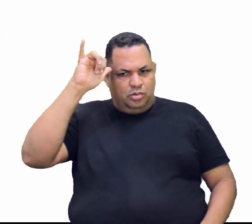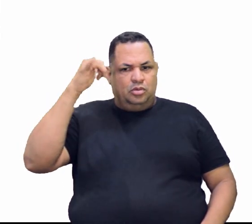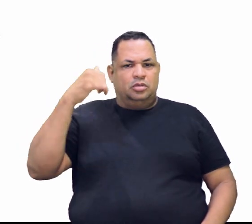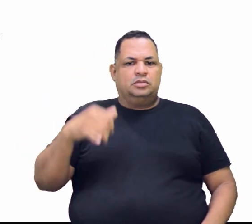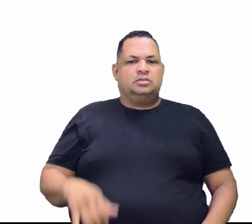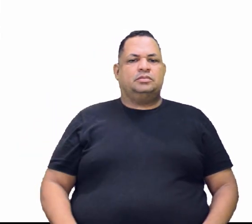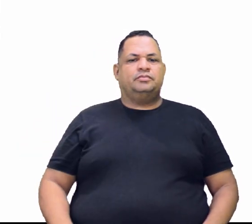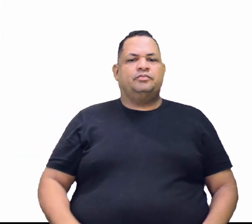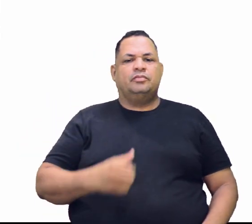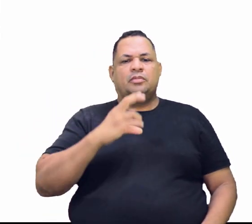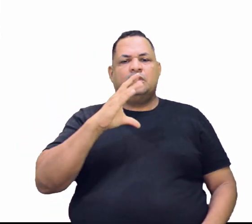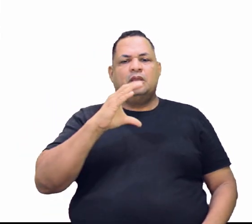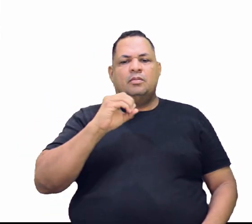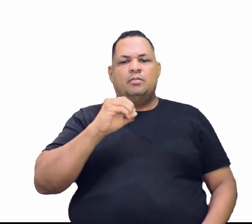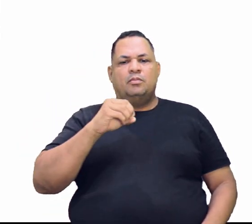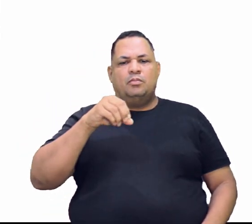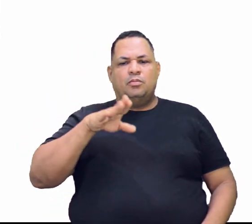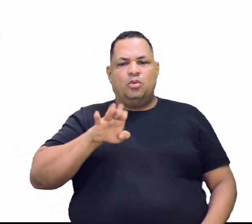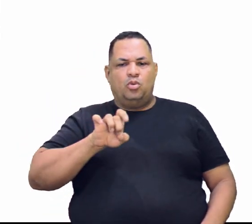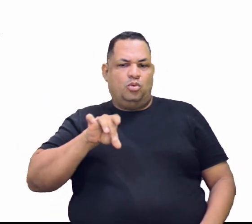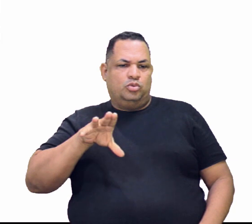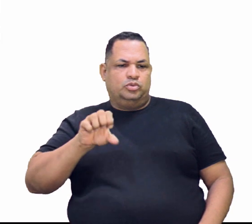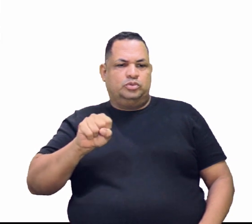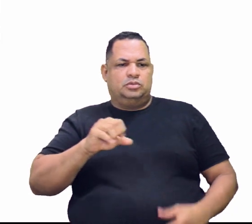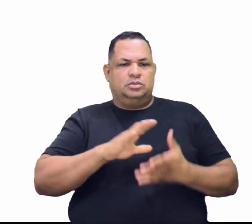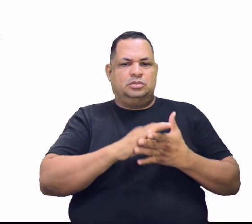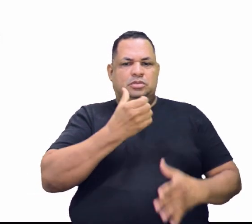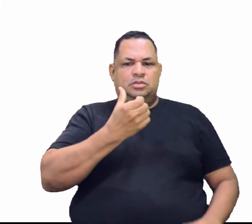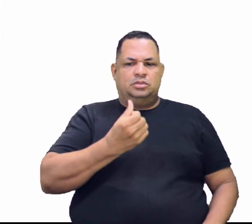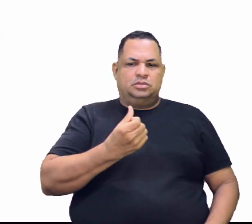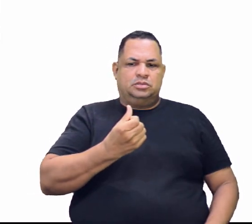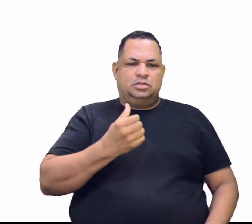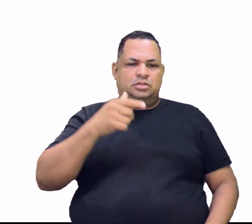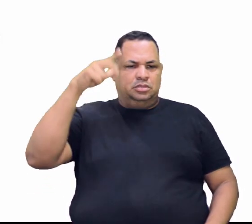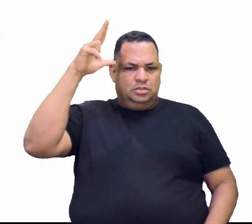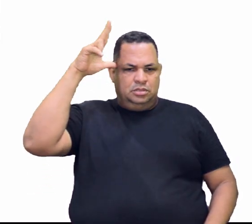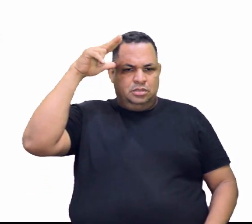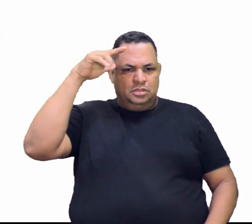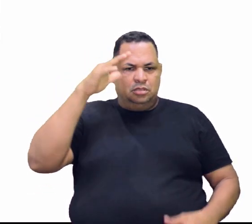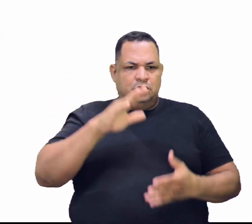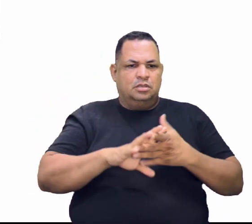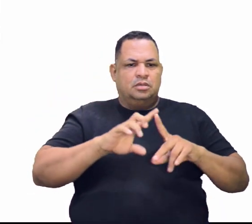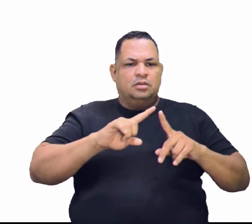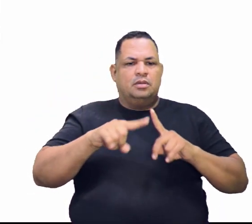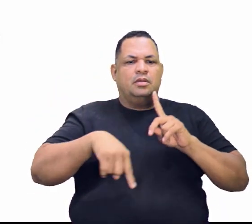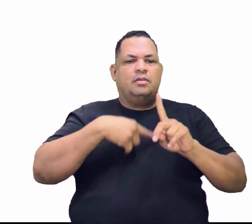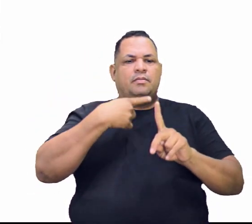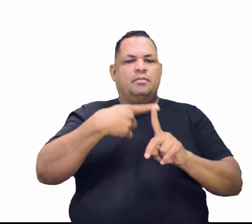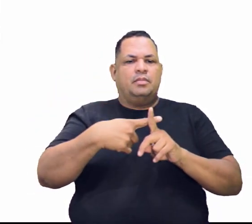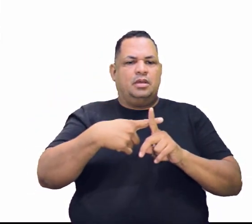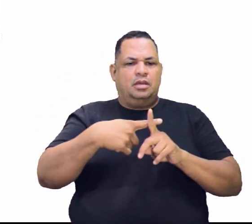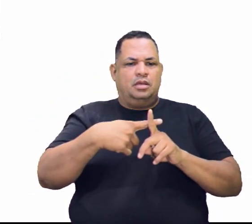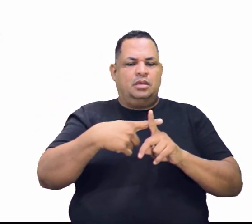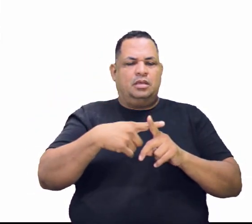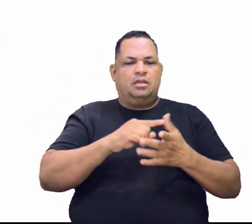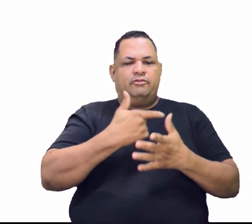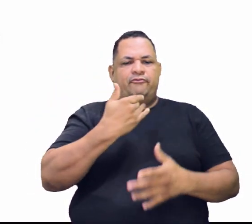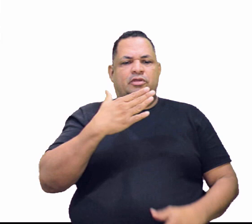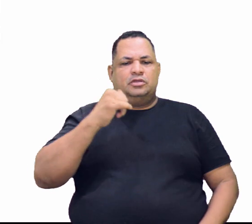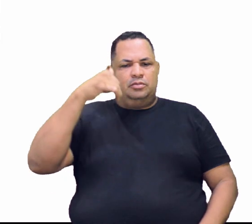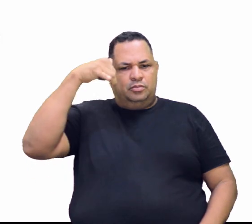tempo, 16 homens, dentre eles praças e empregados. Além disso,